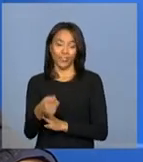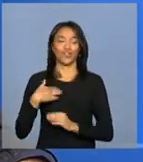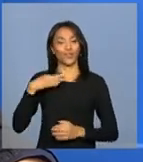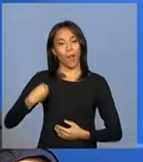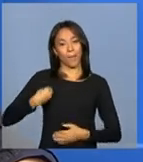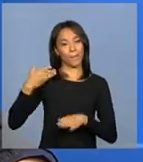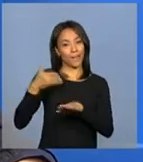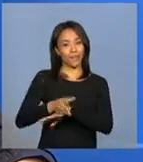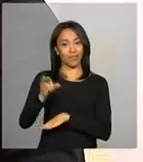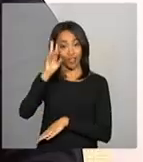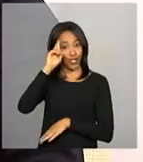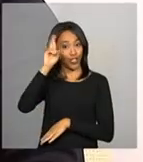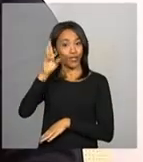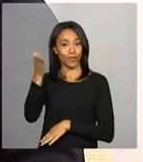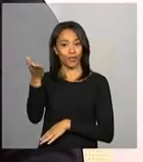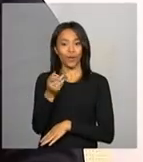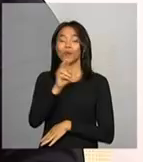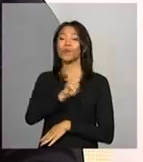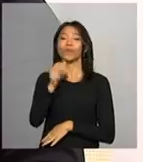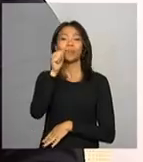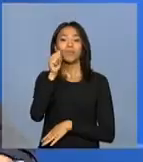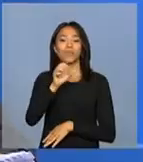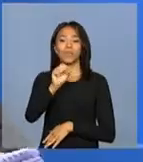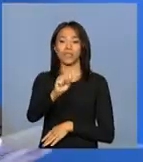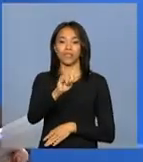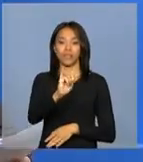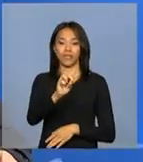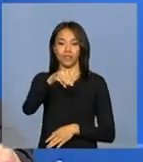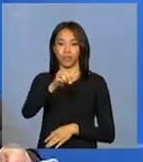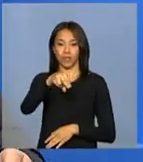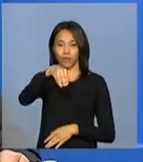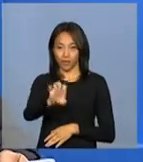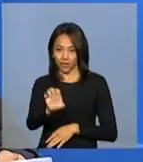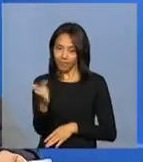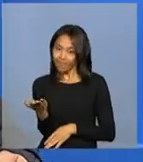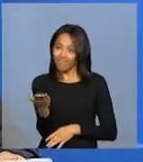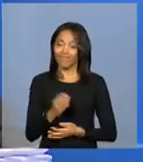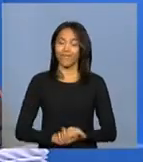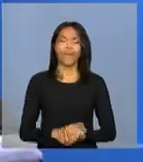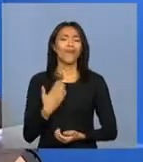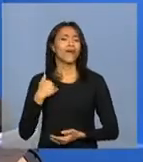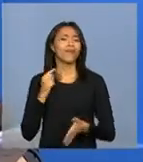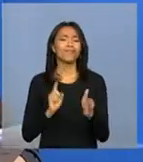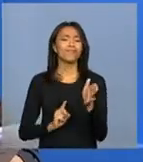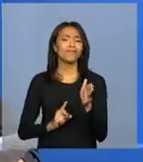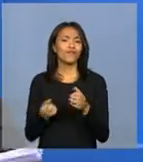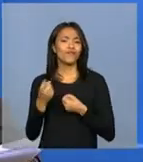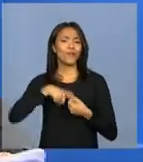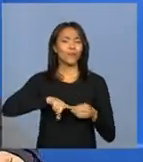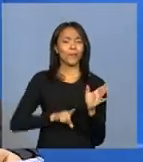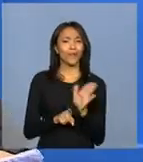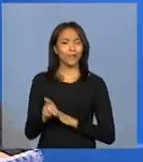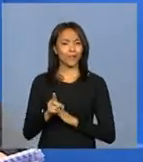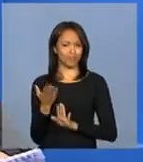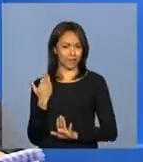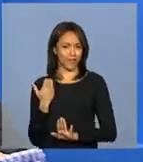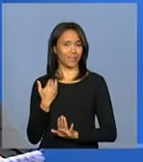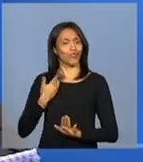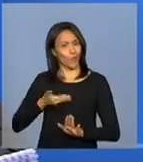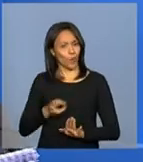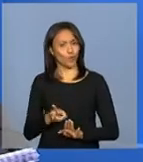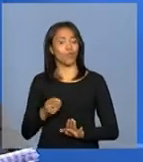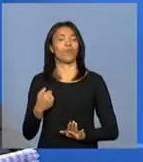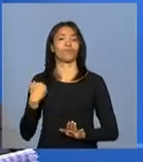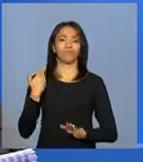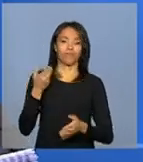de gestão do Sul a Simone Albuquerque Simone eu quero voltar a questão que ficou no bloco anterior